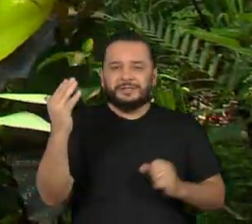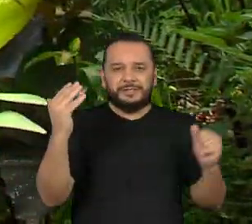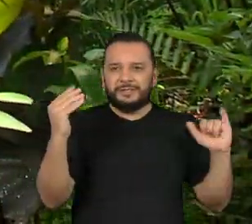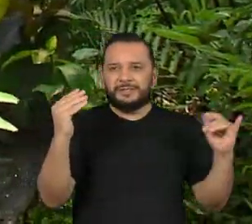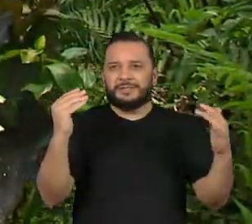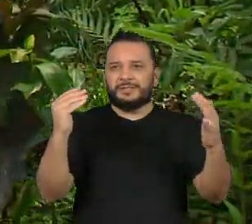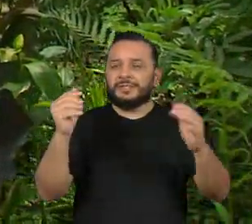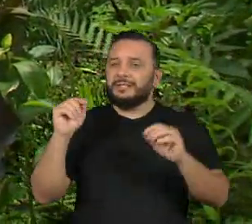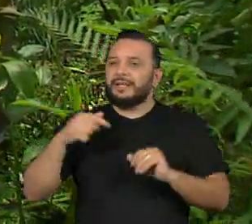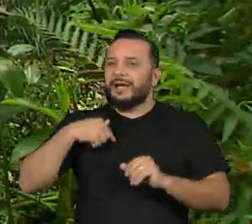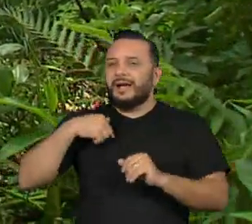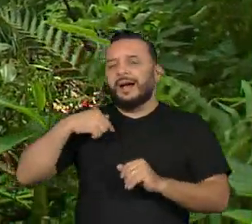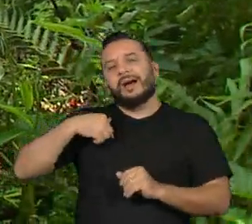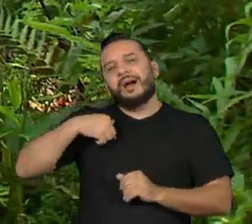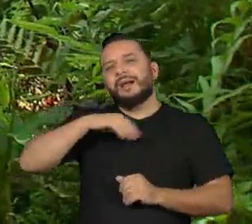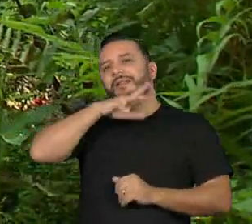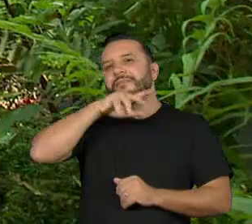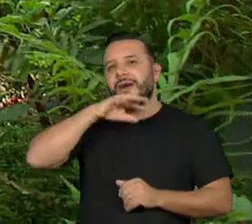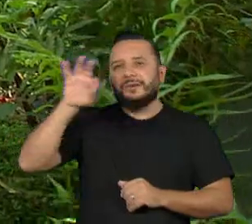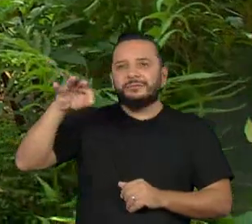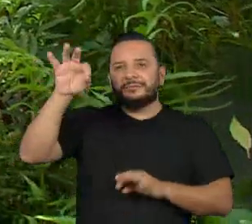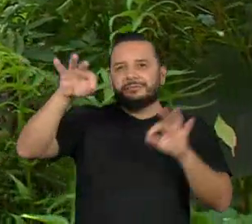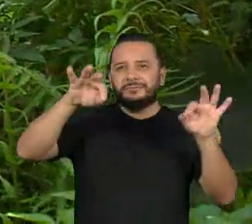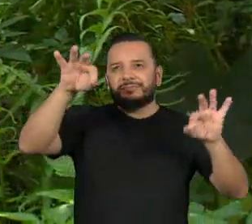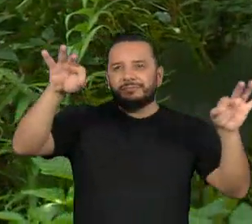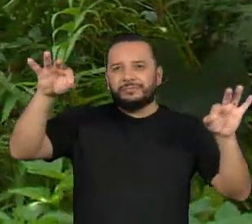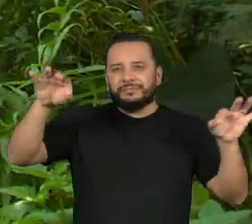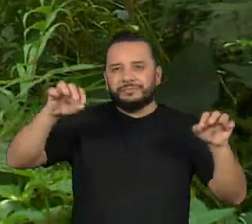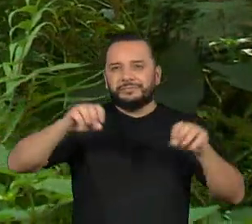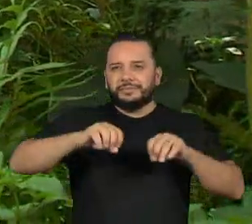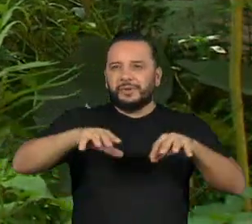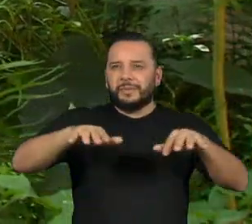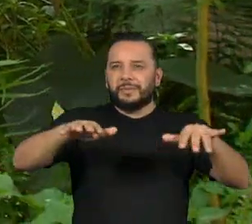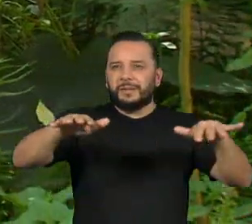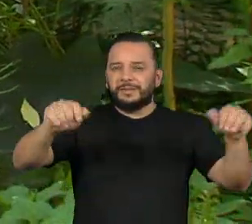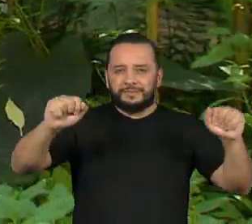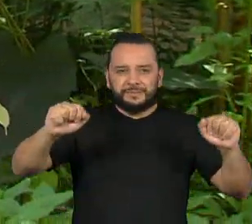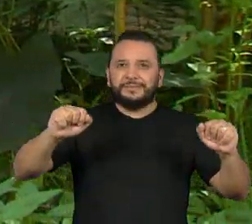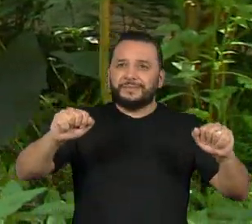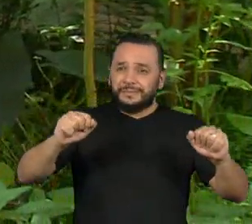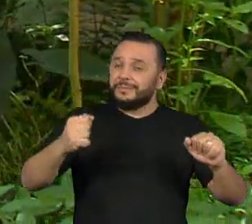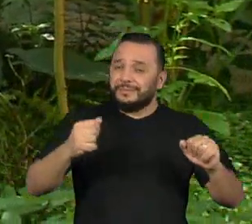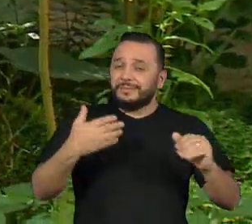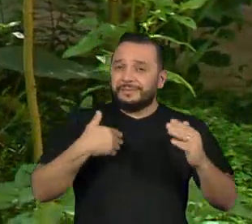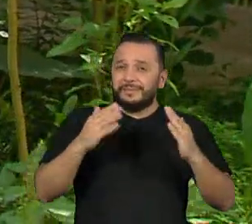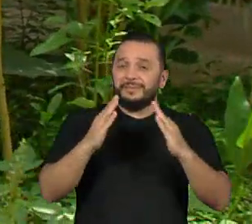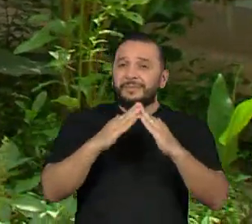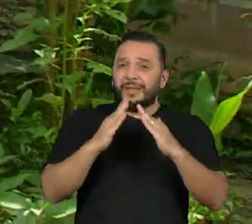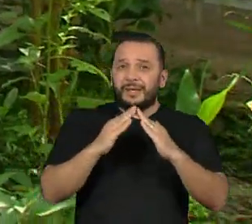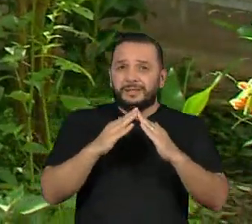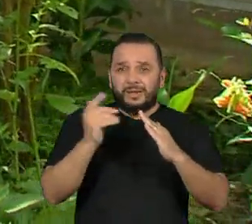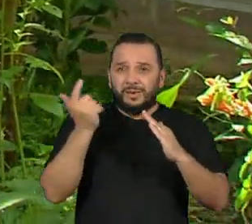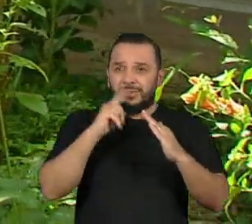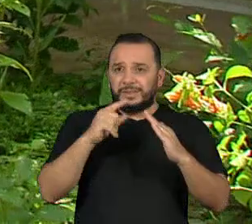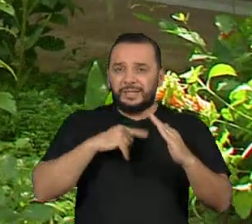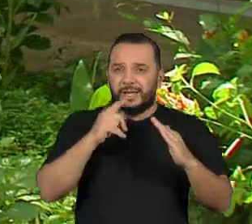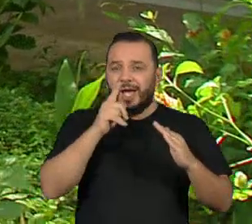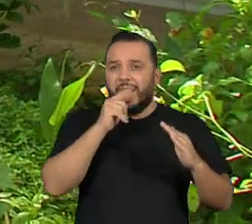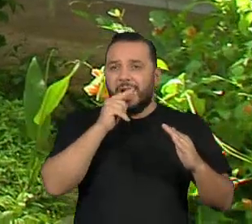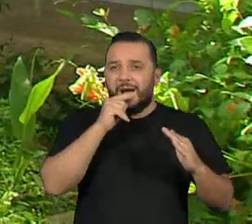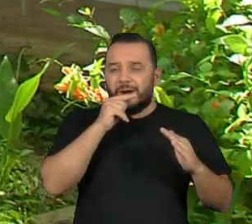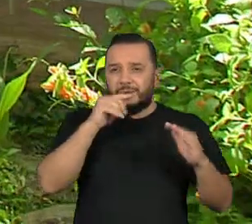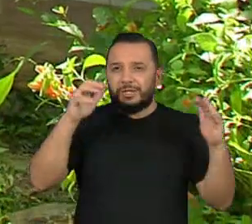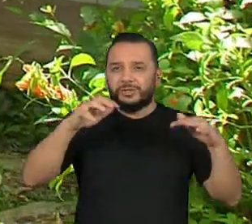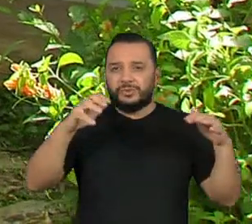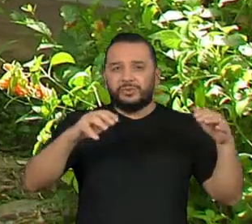eles poderem polinizar. E se cada casa conseguir infiltrar a água da chuva,